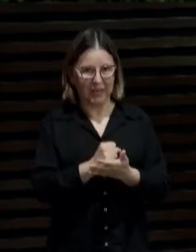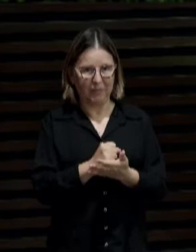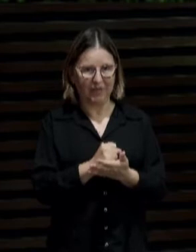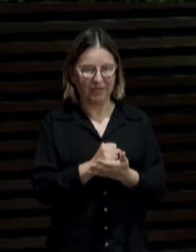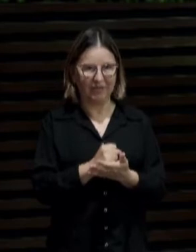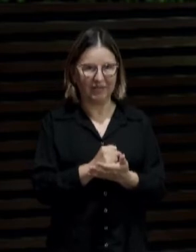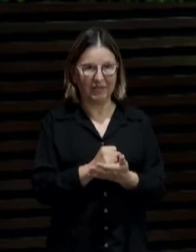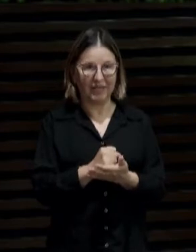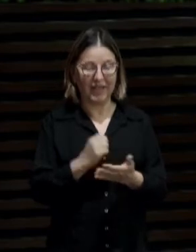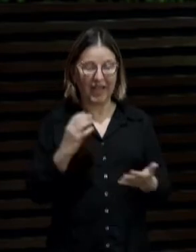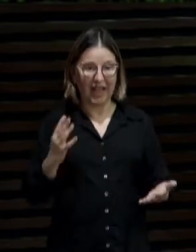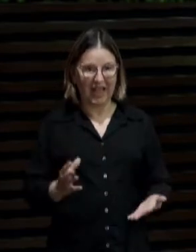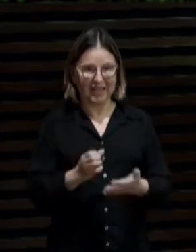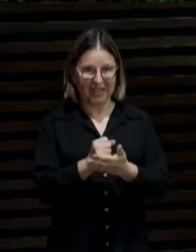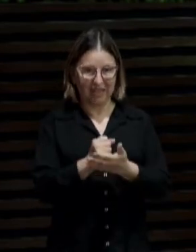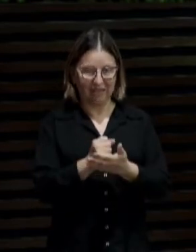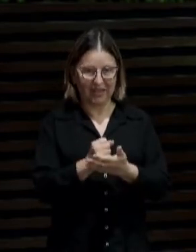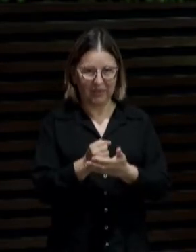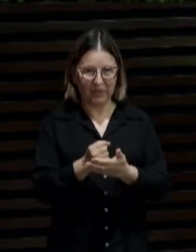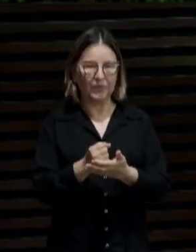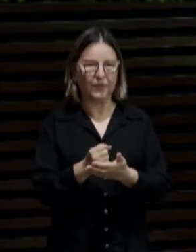nunca foi dada com a intenção de salvar.